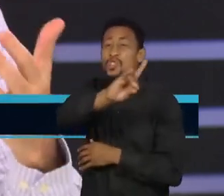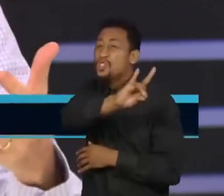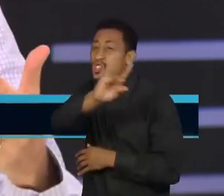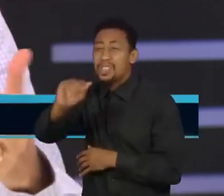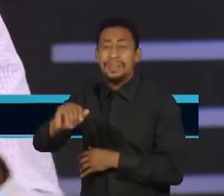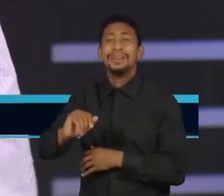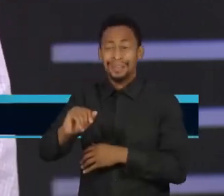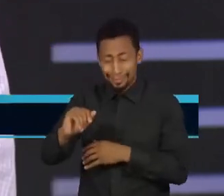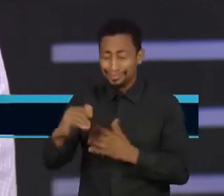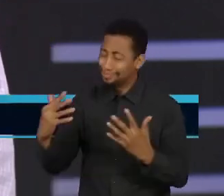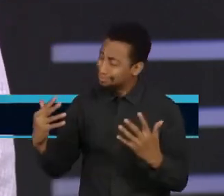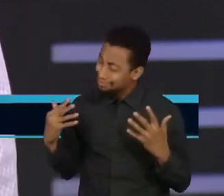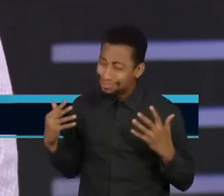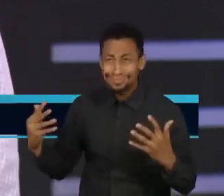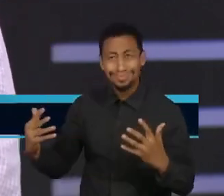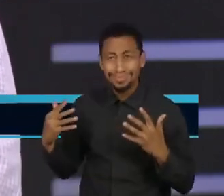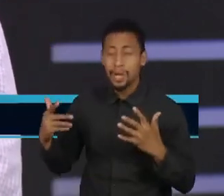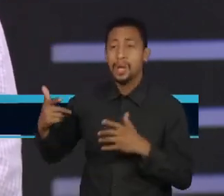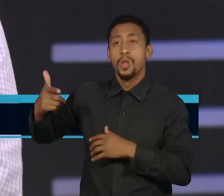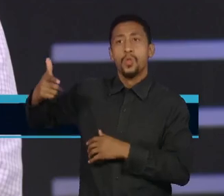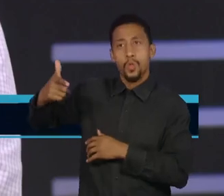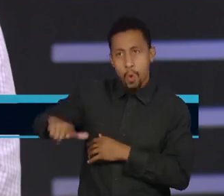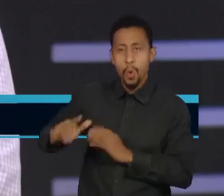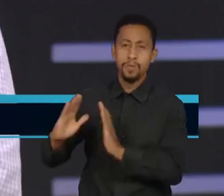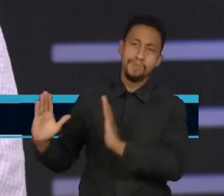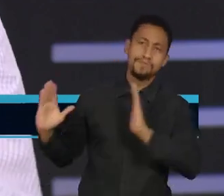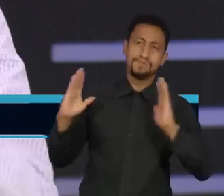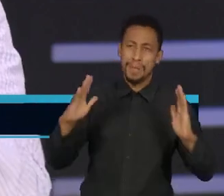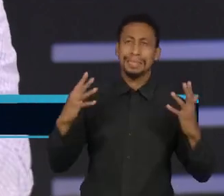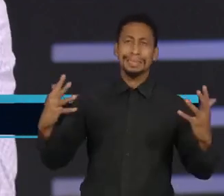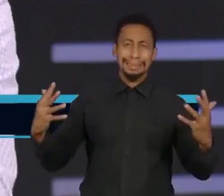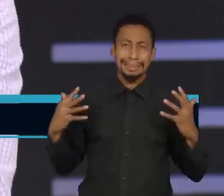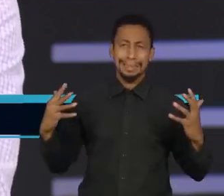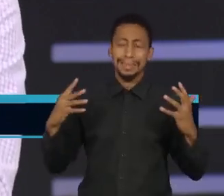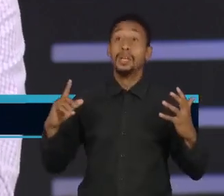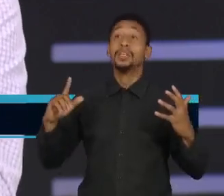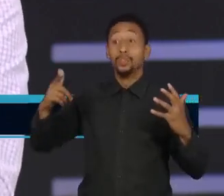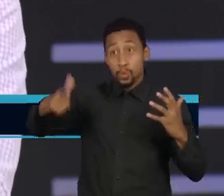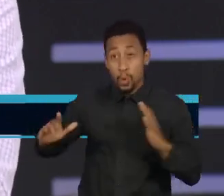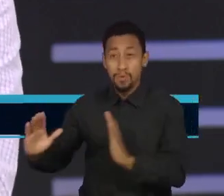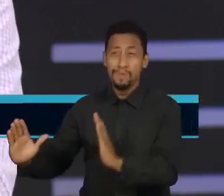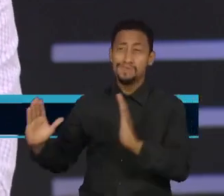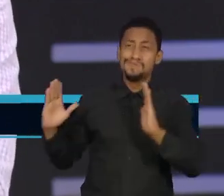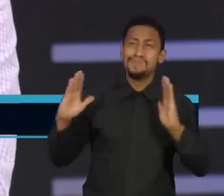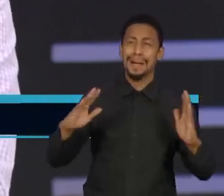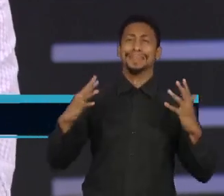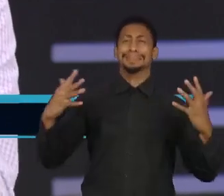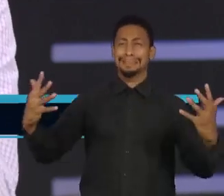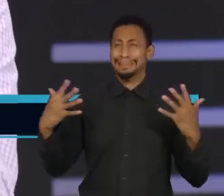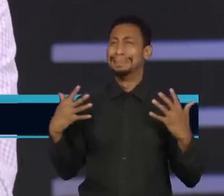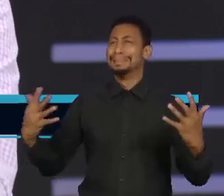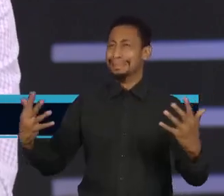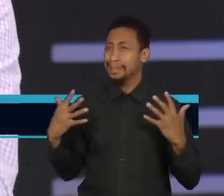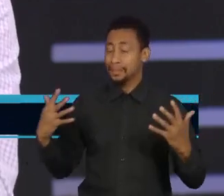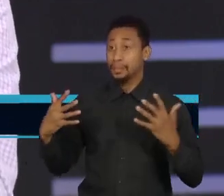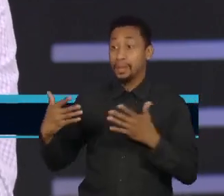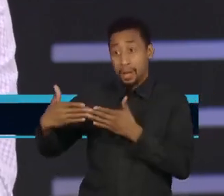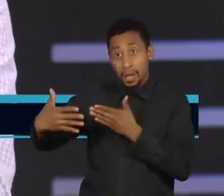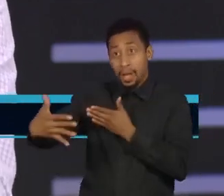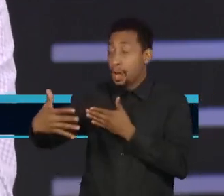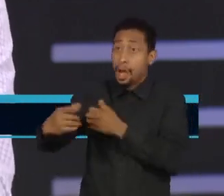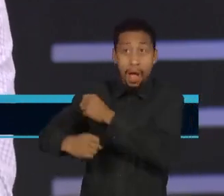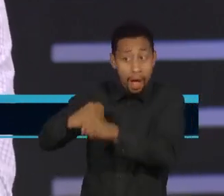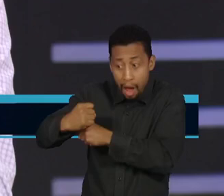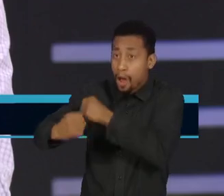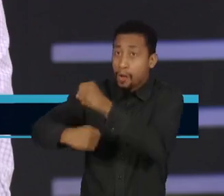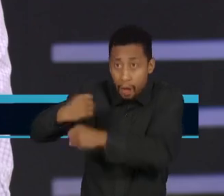vezes por ano. E a cada onda de calor tem um monte de implicações na saúde. Mais